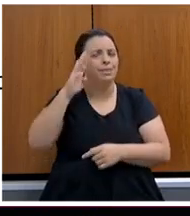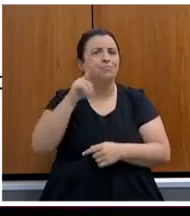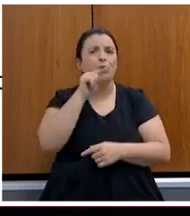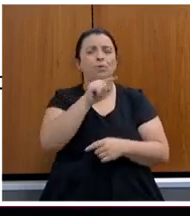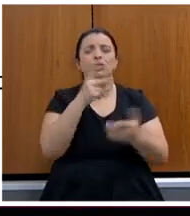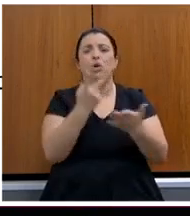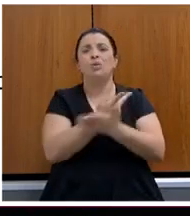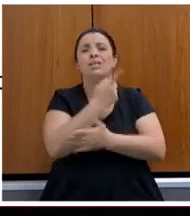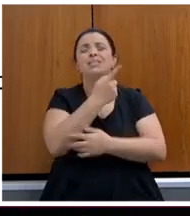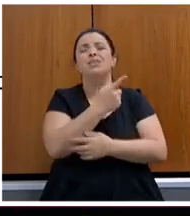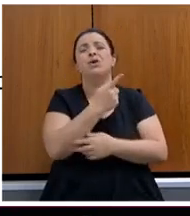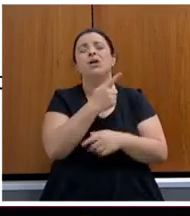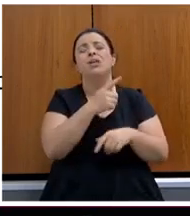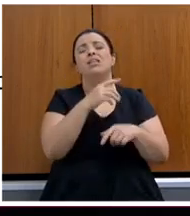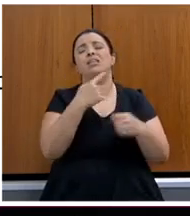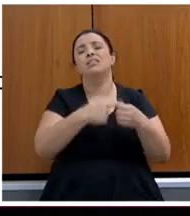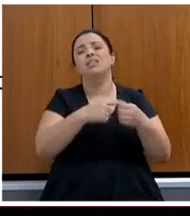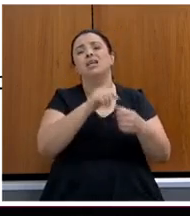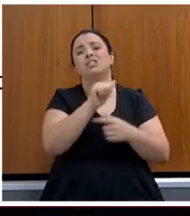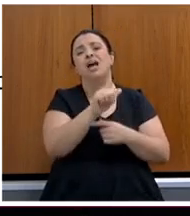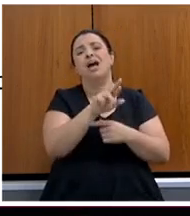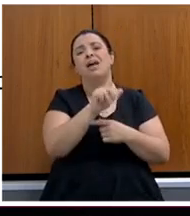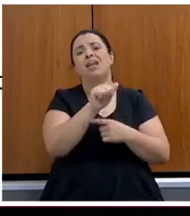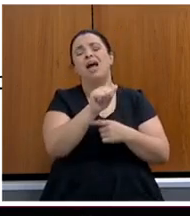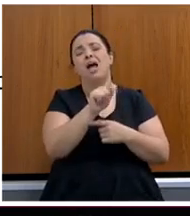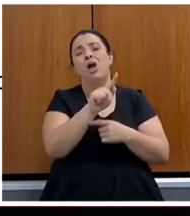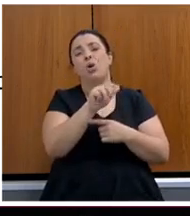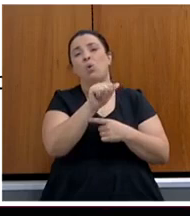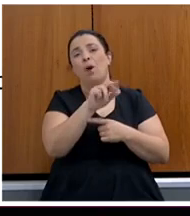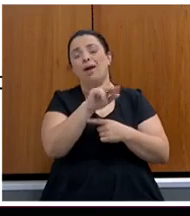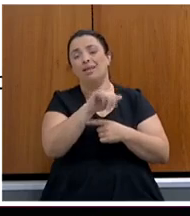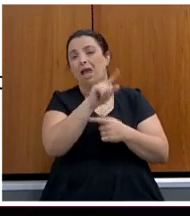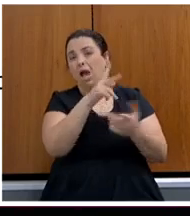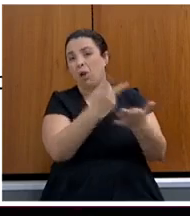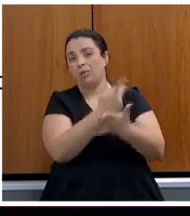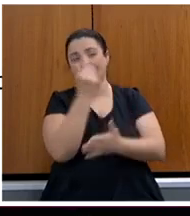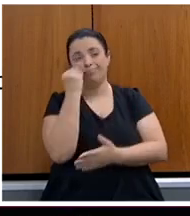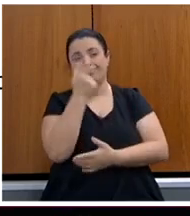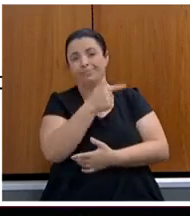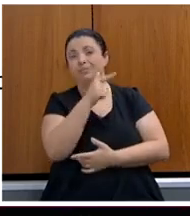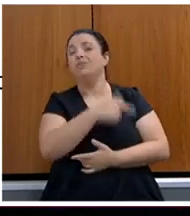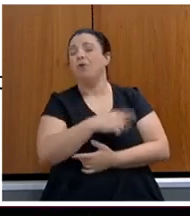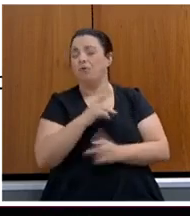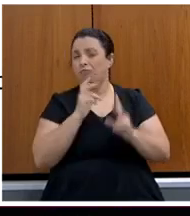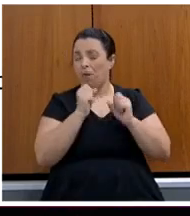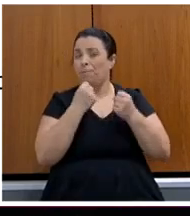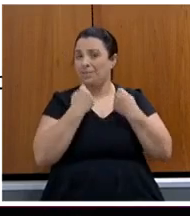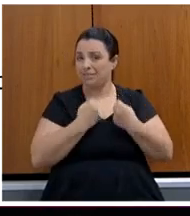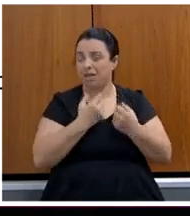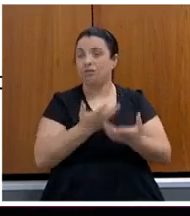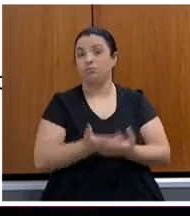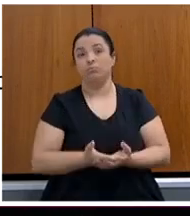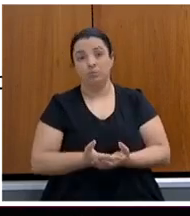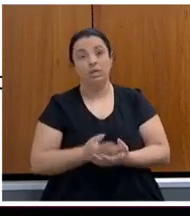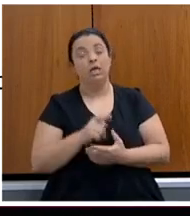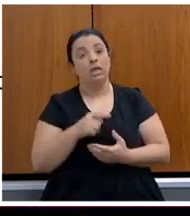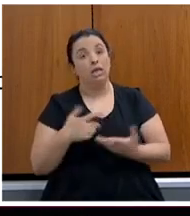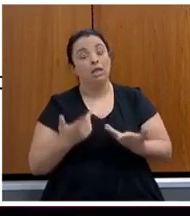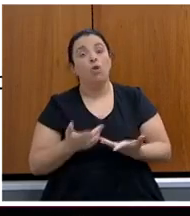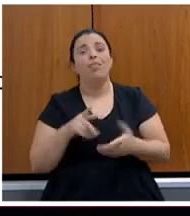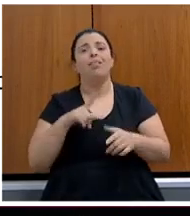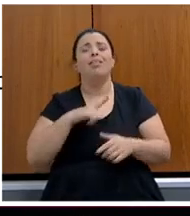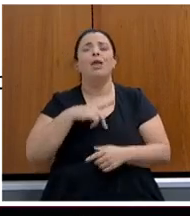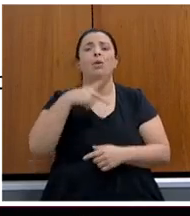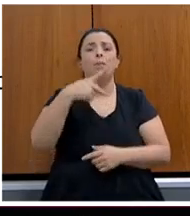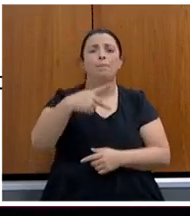Escola Estadual Rainha da Paz em Araguari são exemplos né o plano Estadual de Educação que nós iniciaremos aí